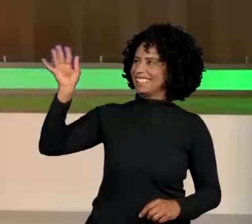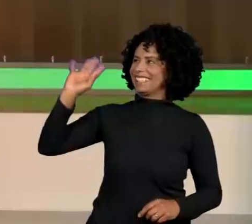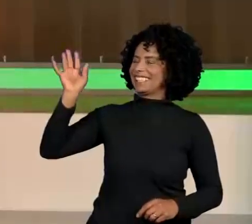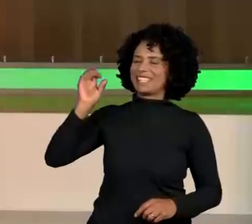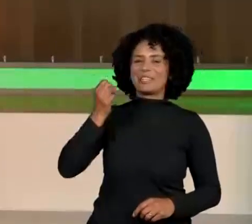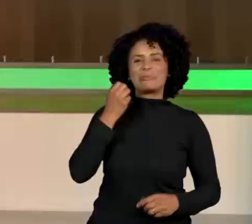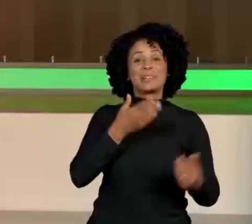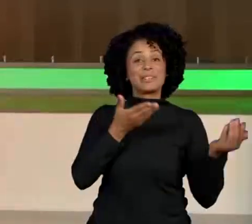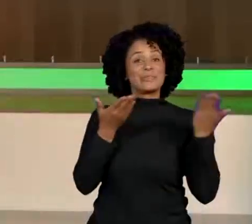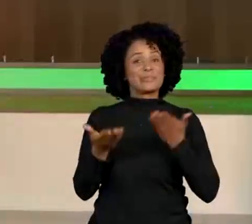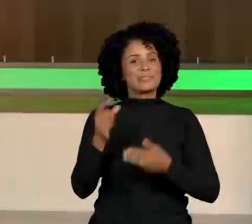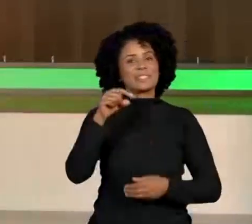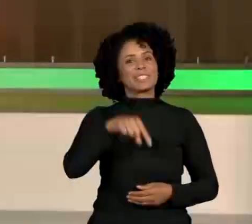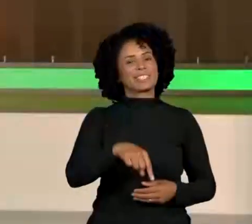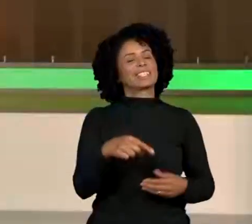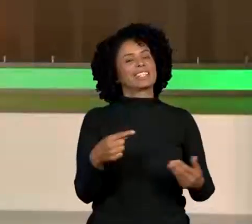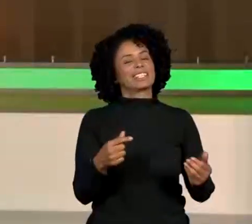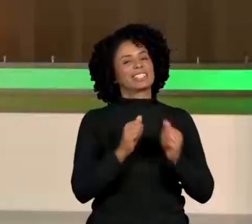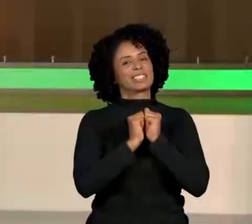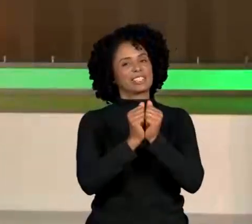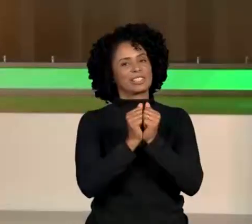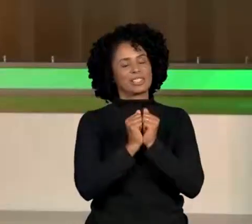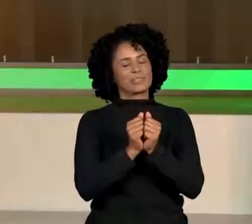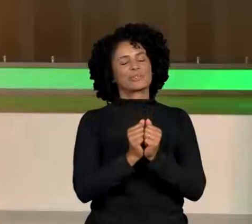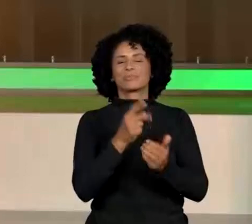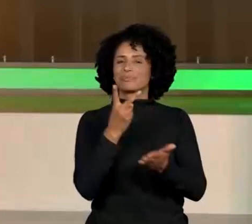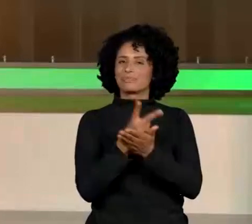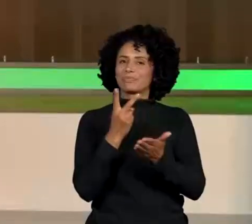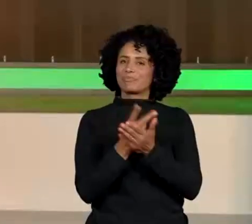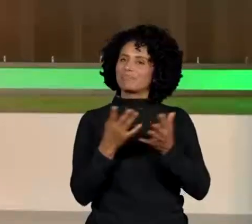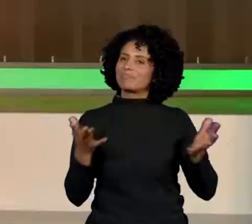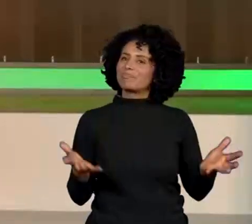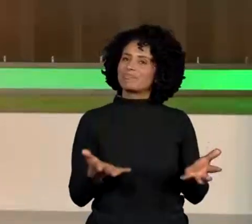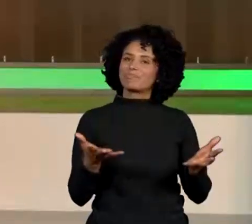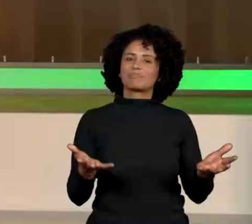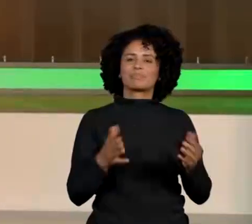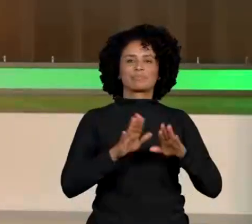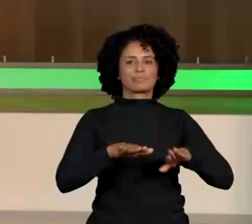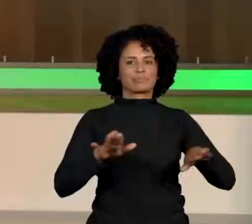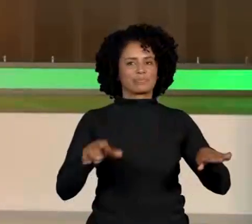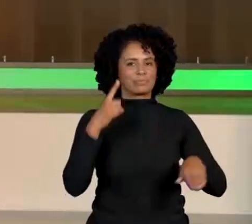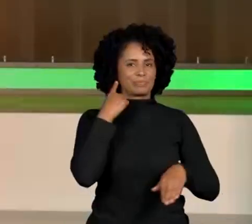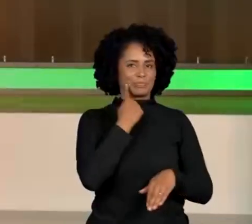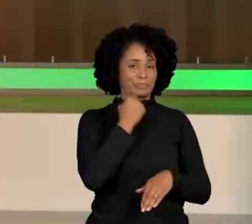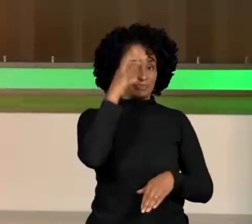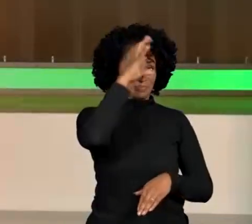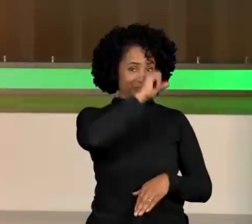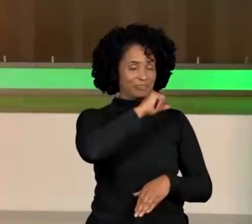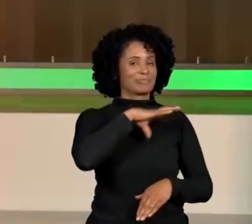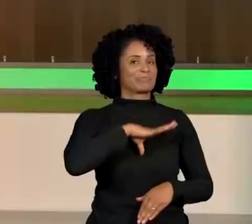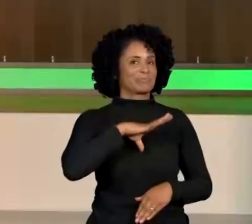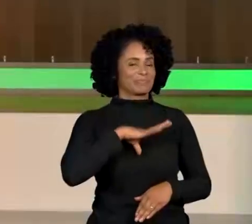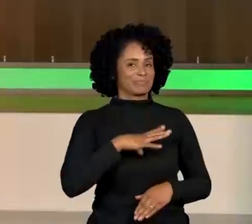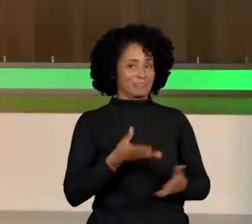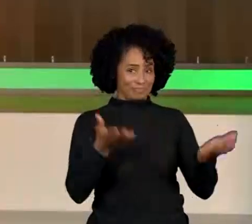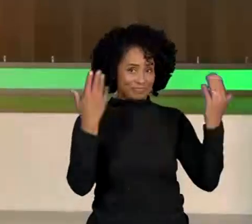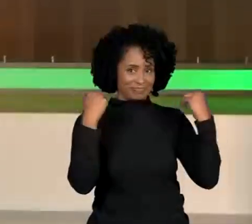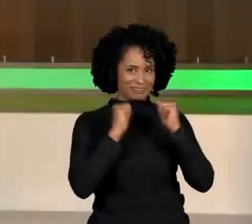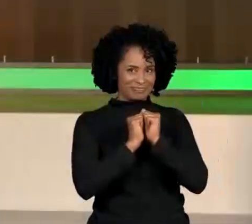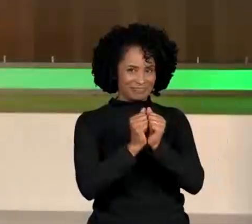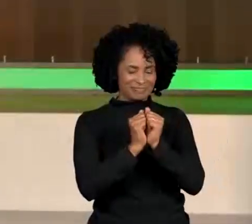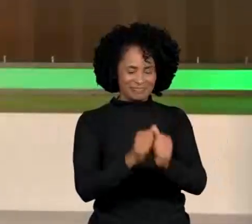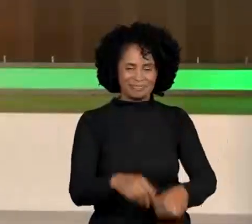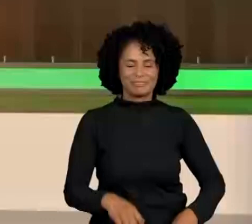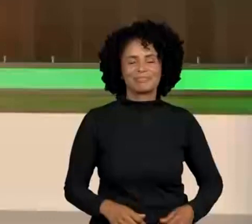Kelly? Bem-vinda e sempre abrilhantando as nossas aulas. Então, agora, vamos